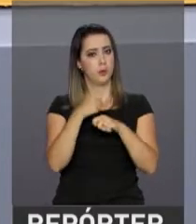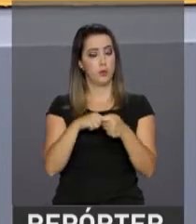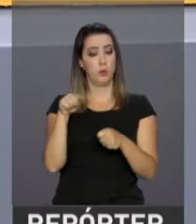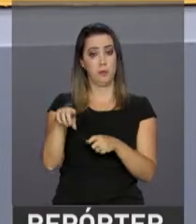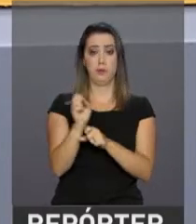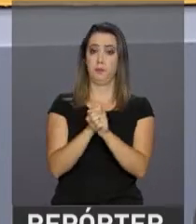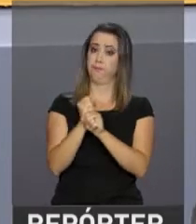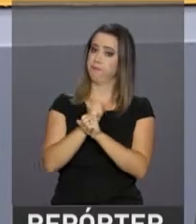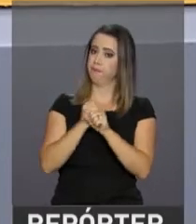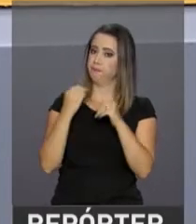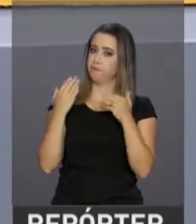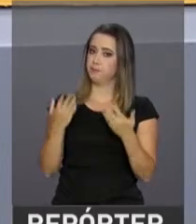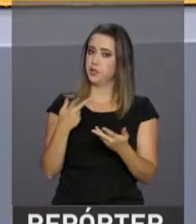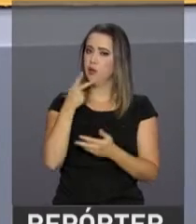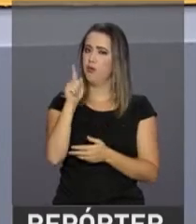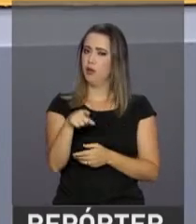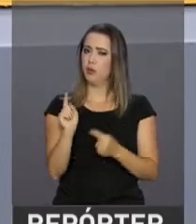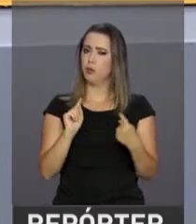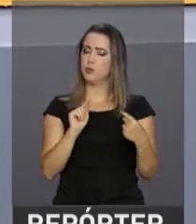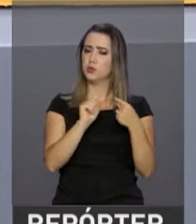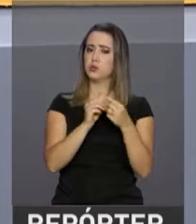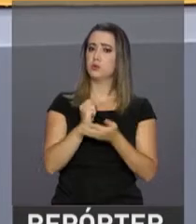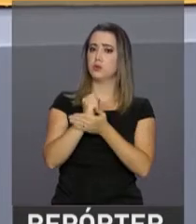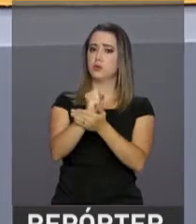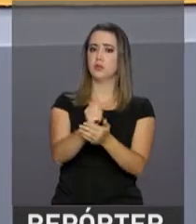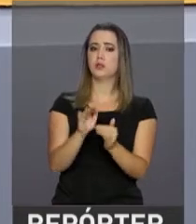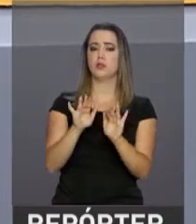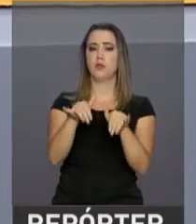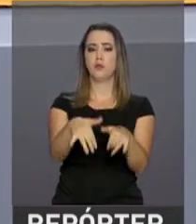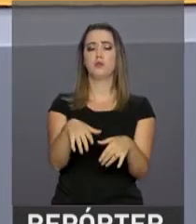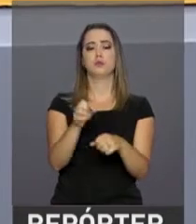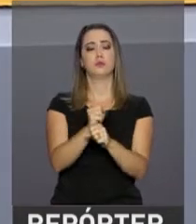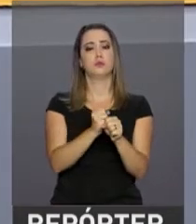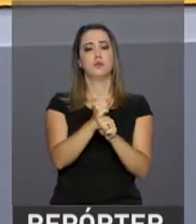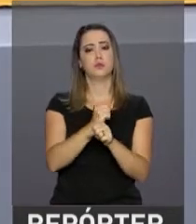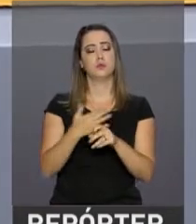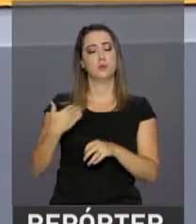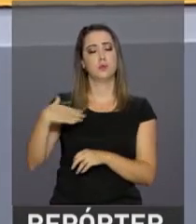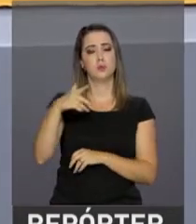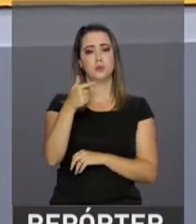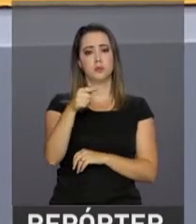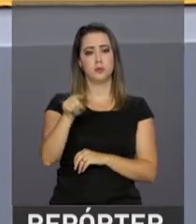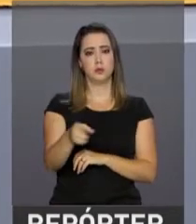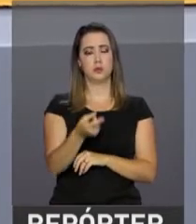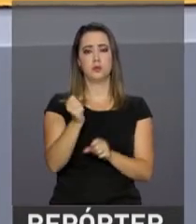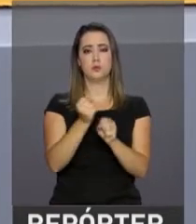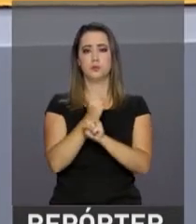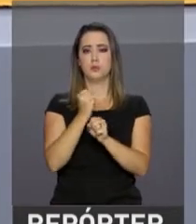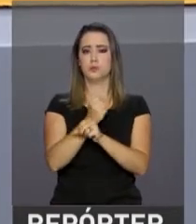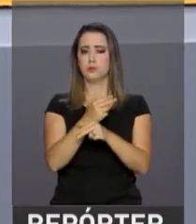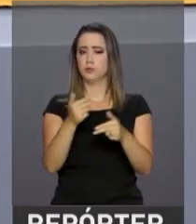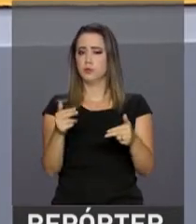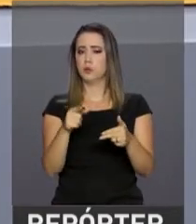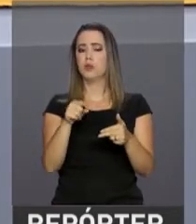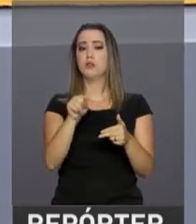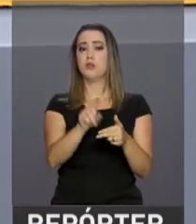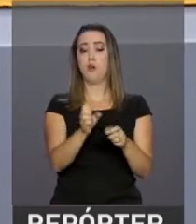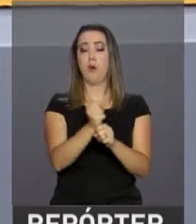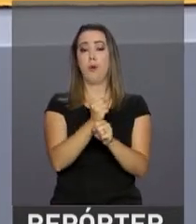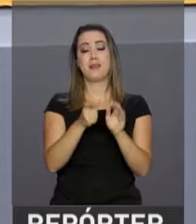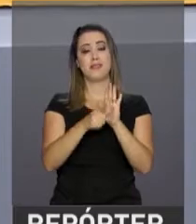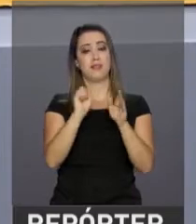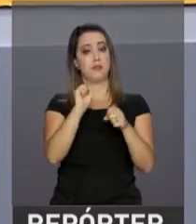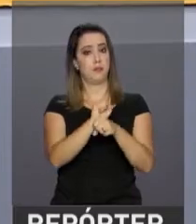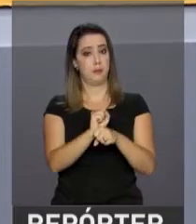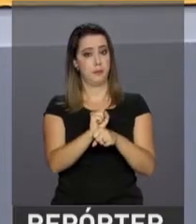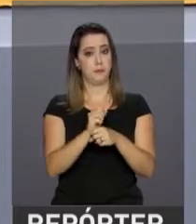2018 ele destacou que a meta é entregar até o final deste ano mais de 7 mil obras que estavam inacabadas e foram